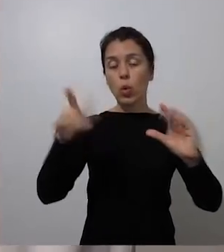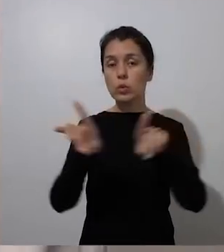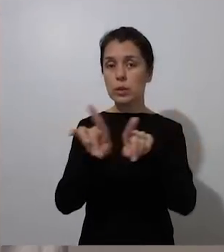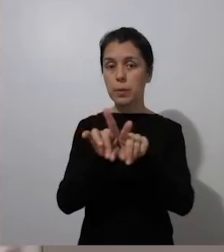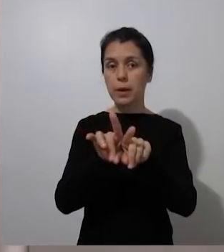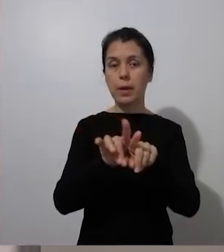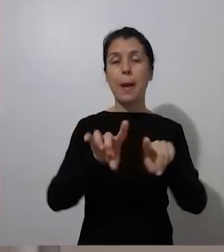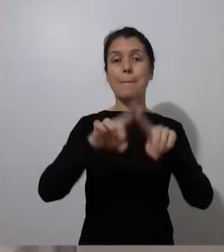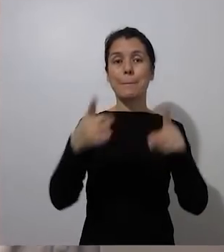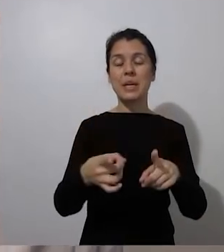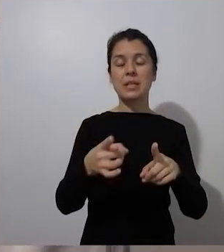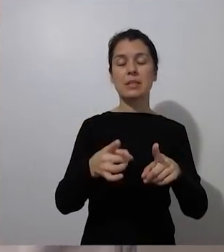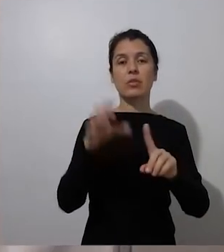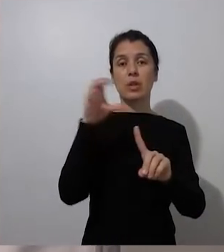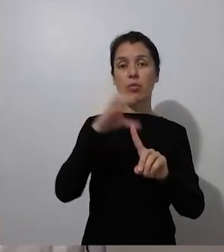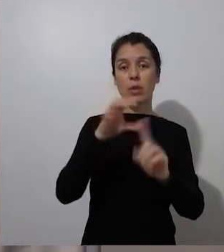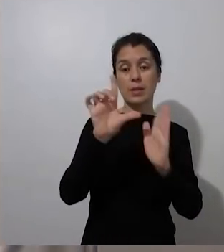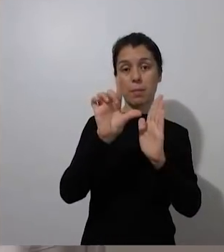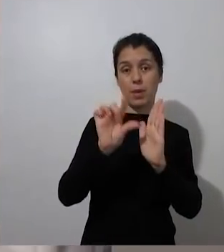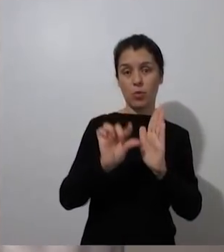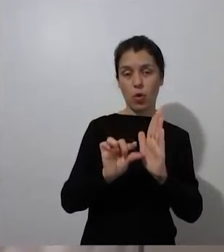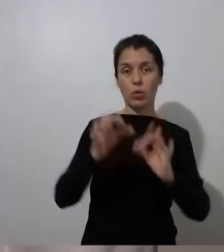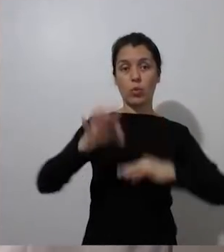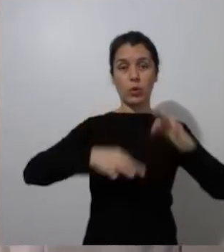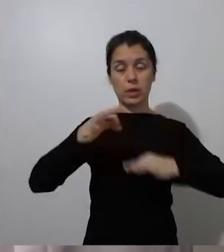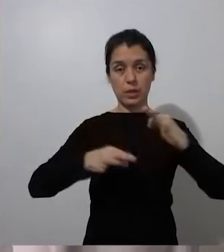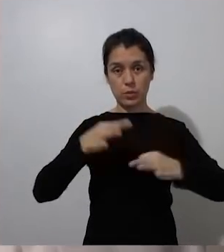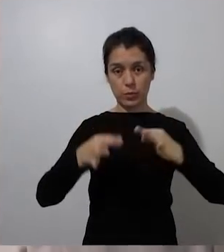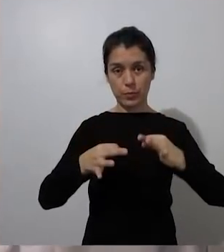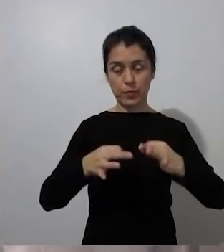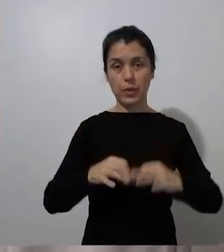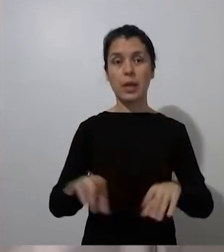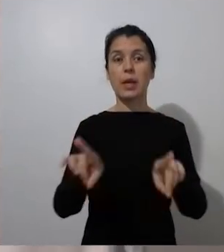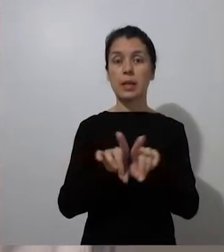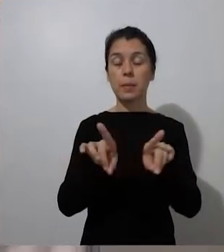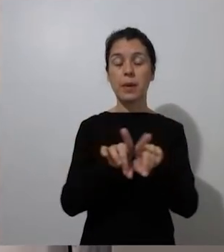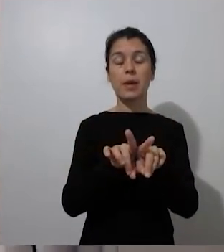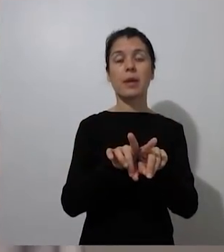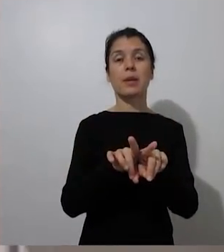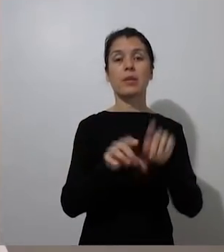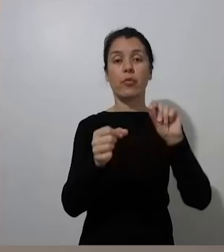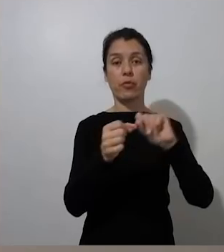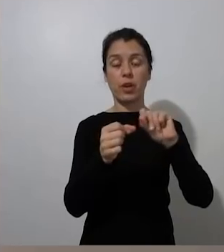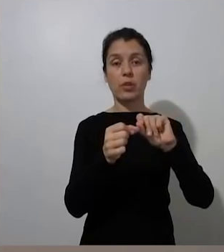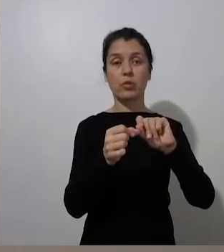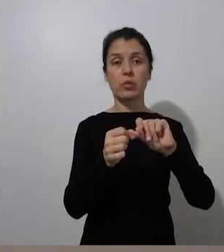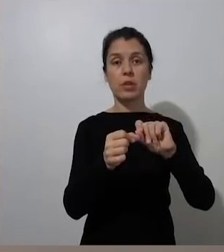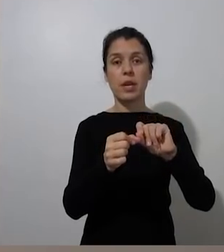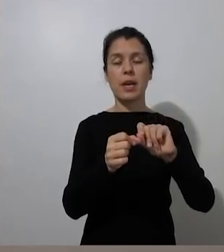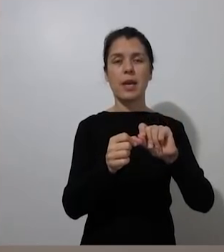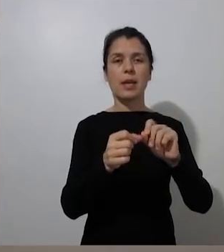outros, mas eles vão ter menos efeito colateral porque eles vão ser mais direcionados, por isso que eles são inibidores seletivos. E de recaptação por quê? Porque vejam só que interessante,